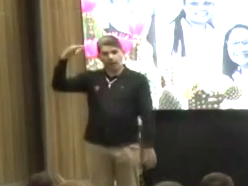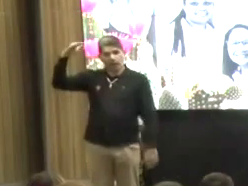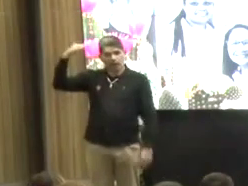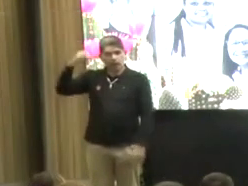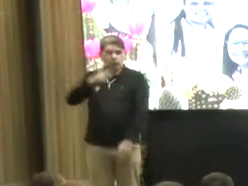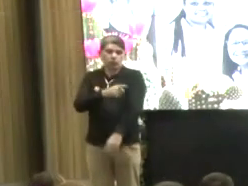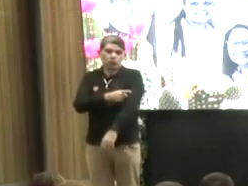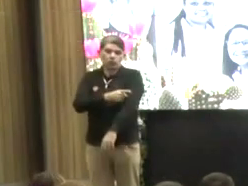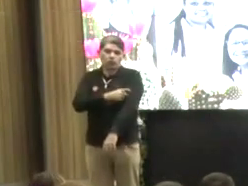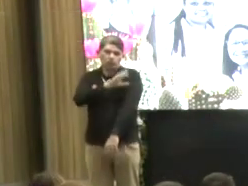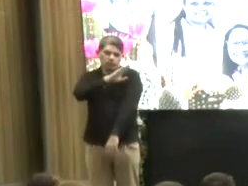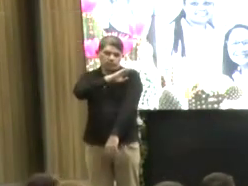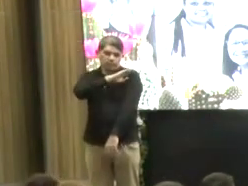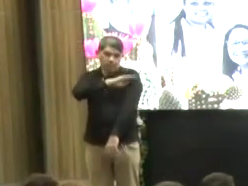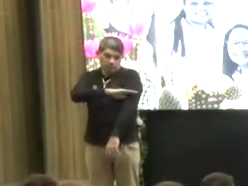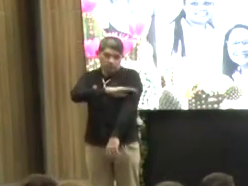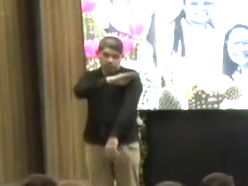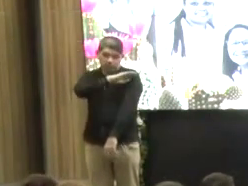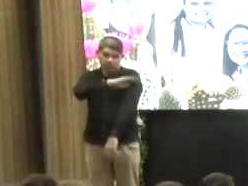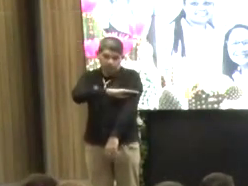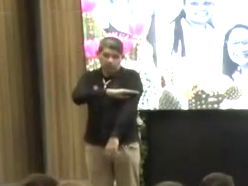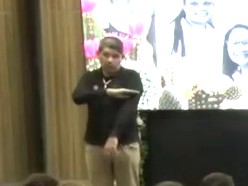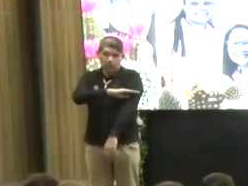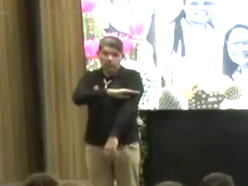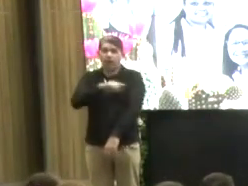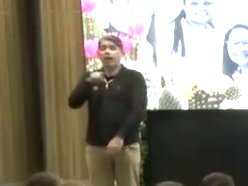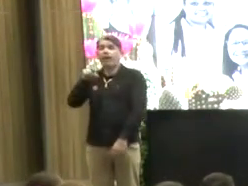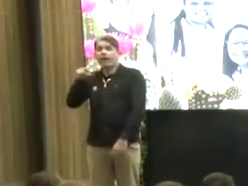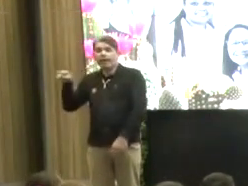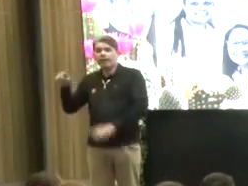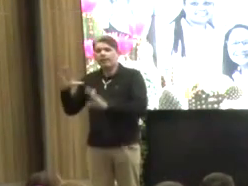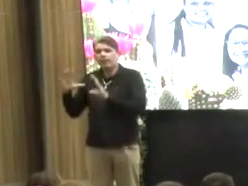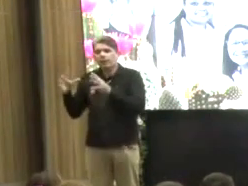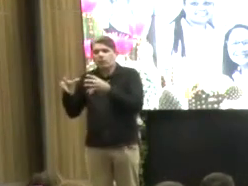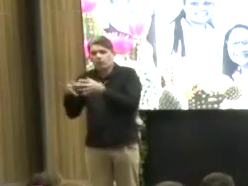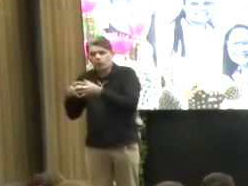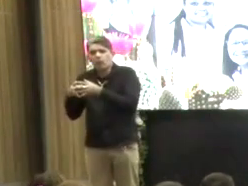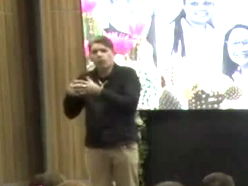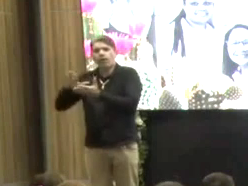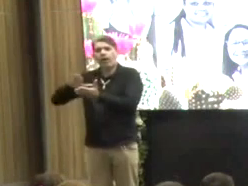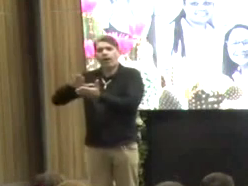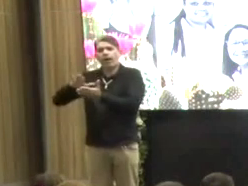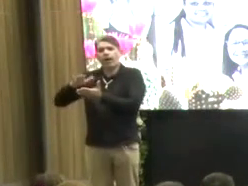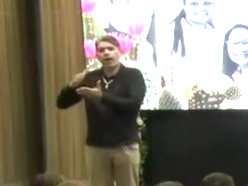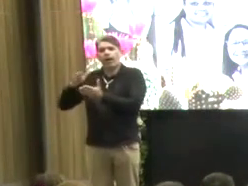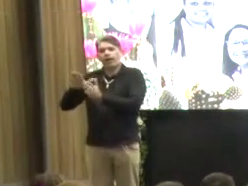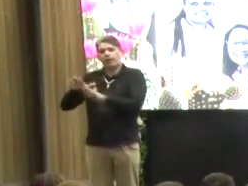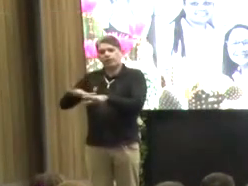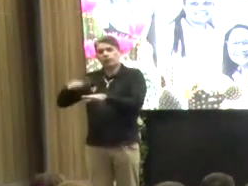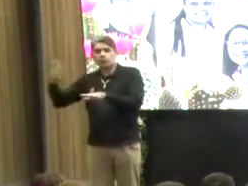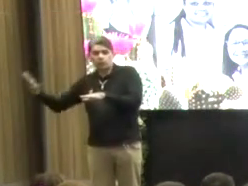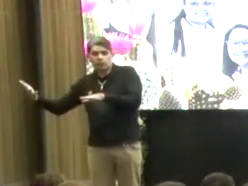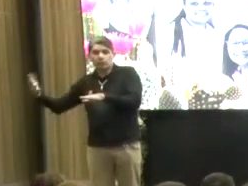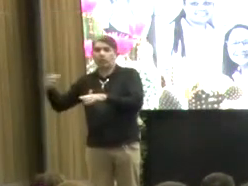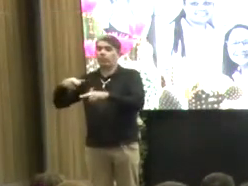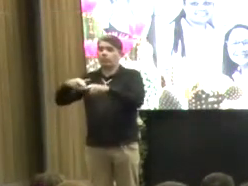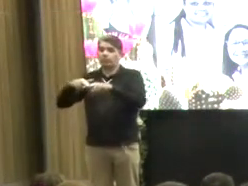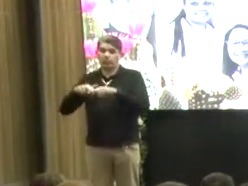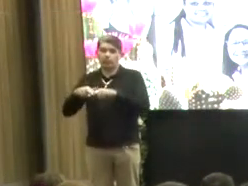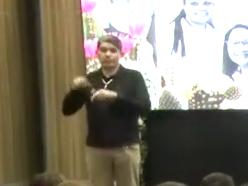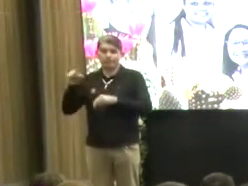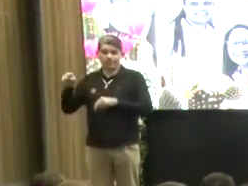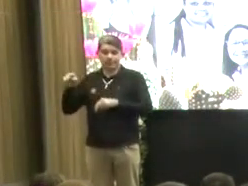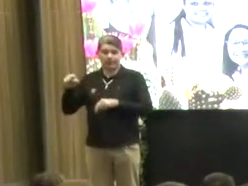eles são exatamente essa fração mais excluída por conta dessas múltiplas